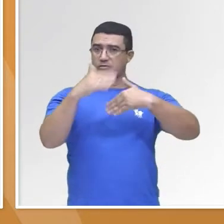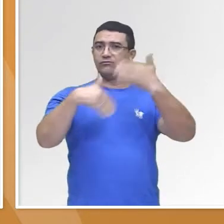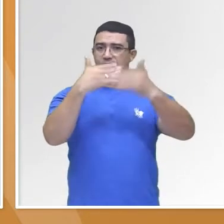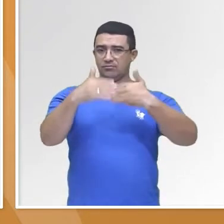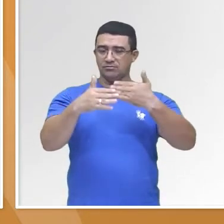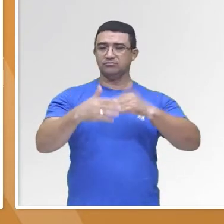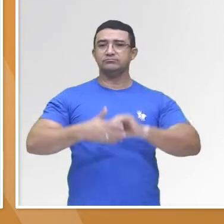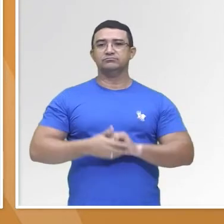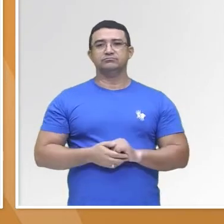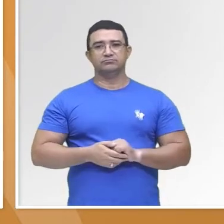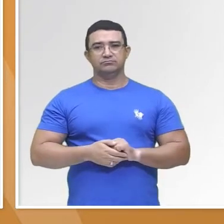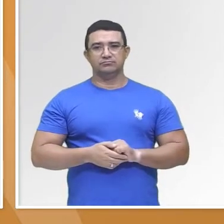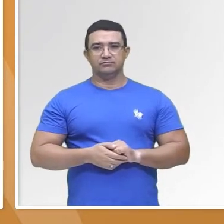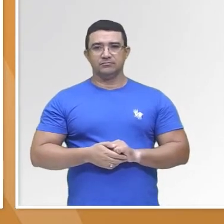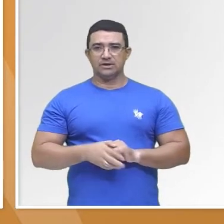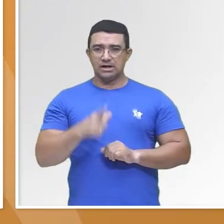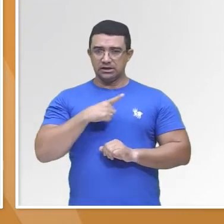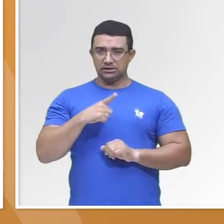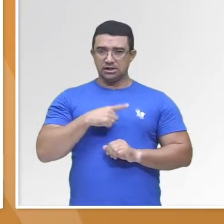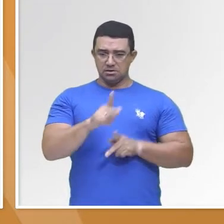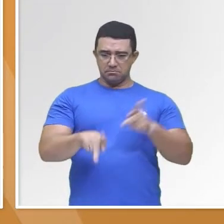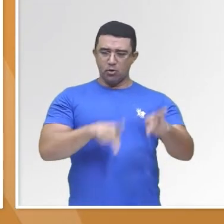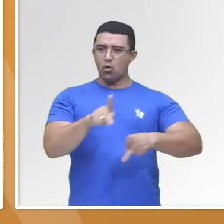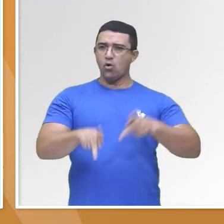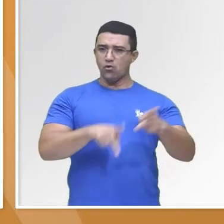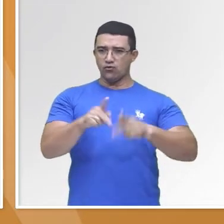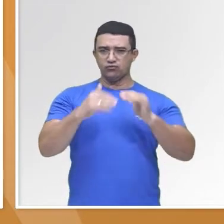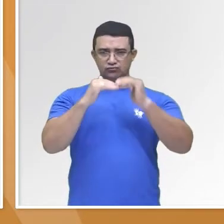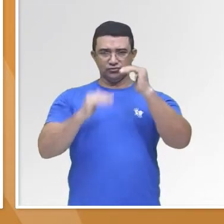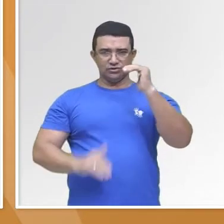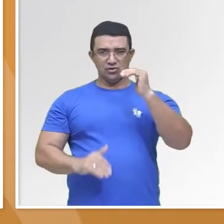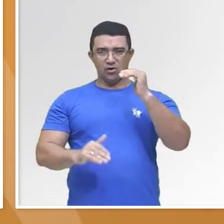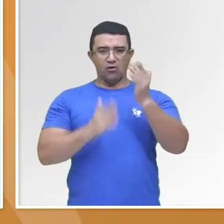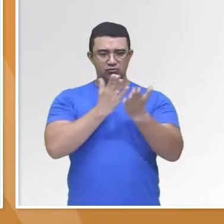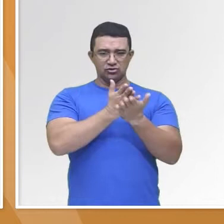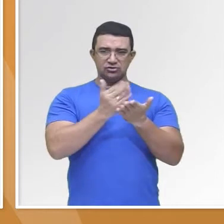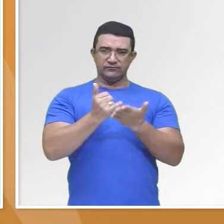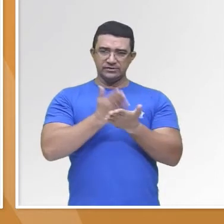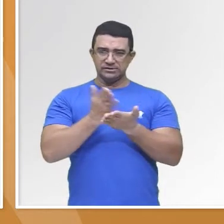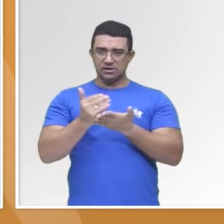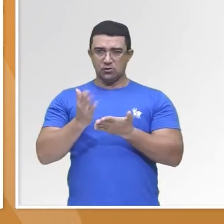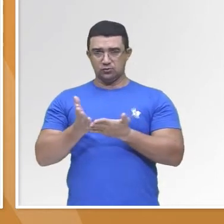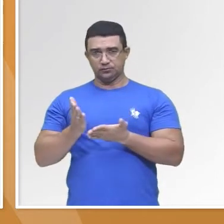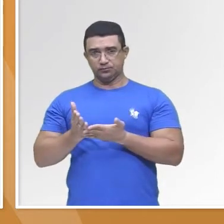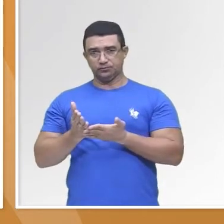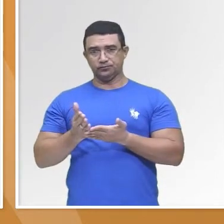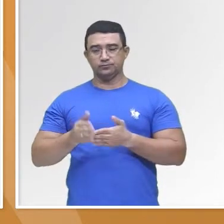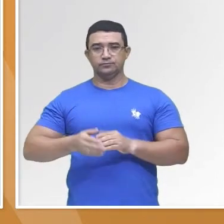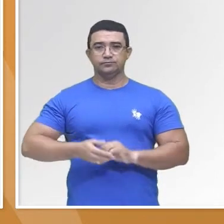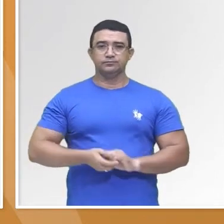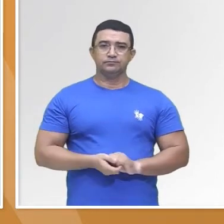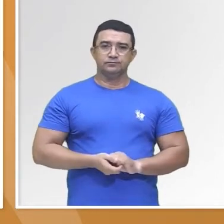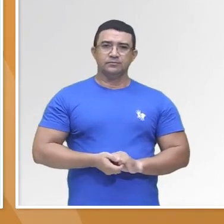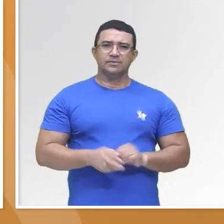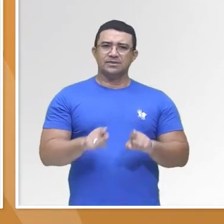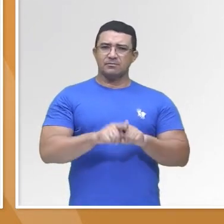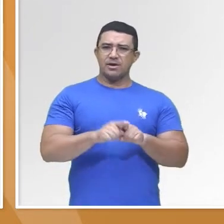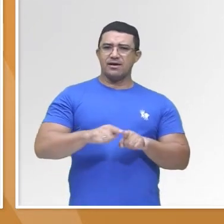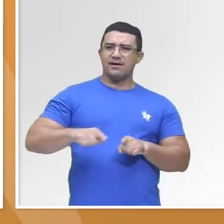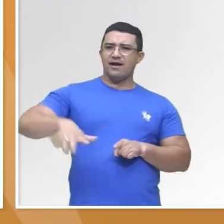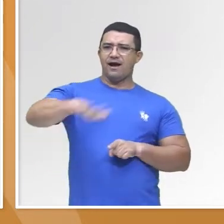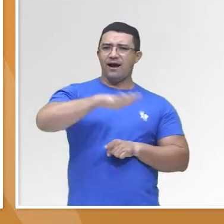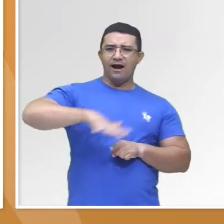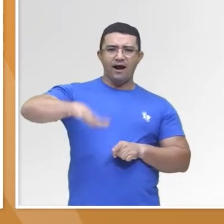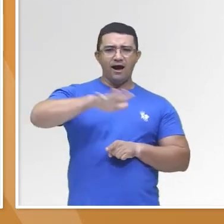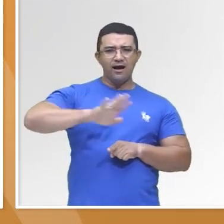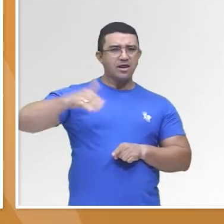concentração populacional desigual, tá? Nas regiões polares, né, nas áreas mais frias e